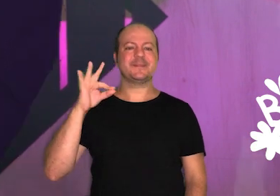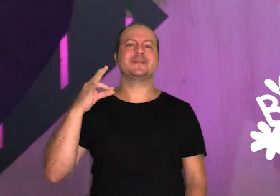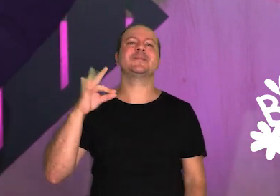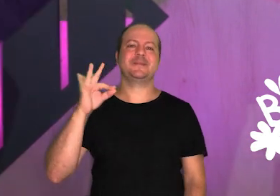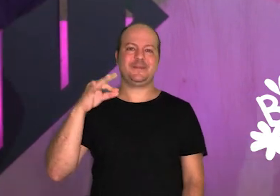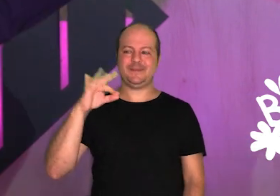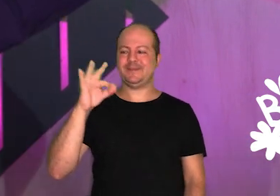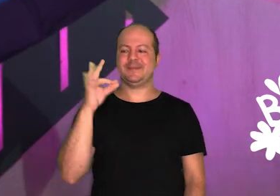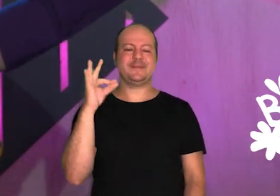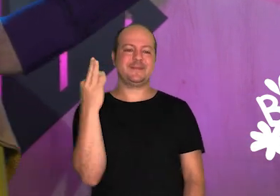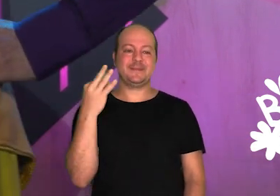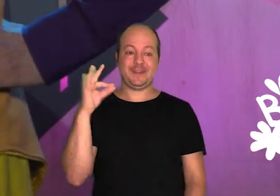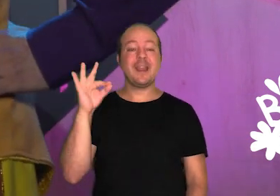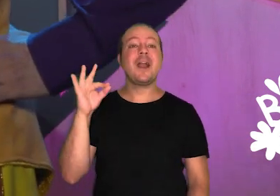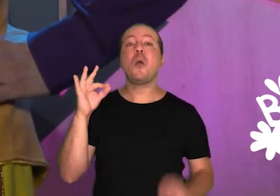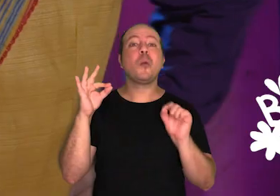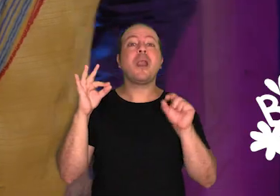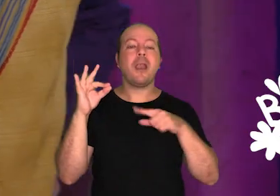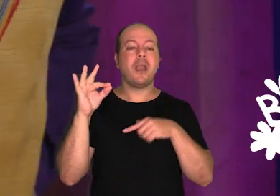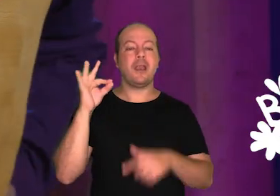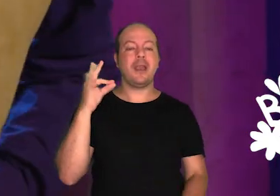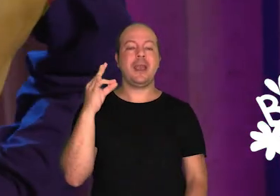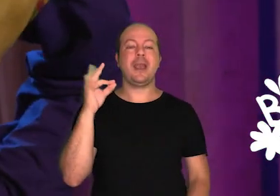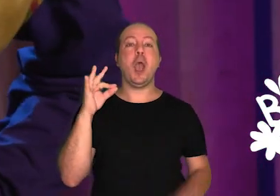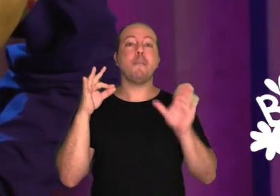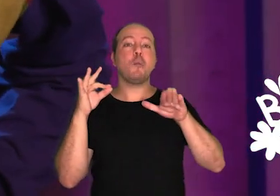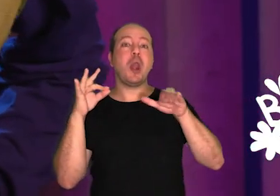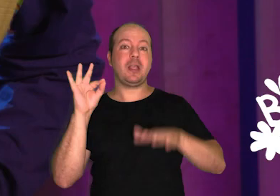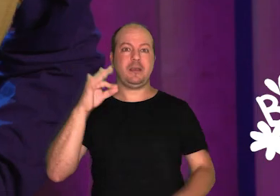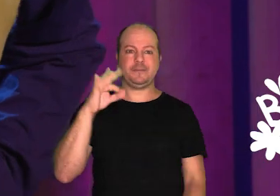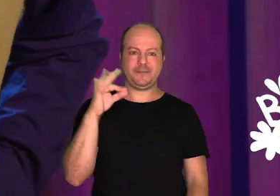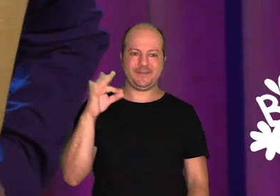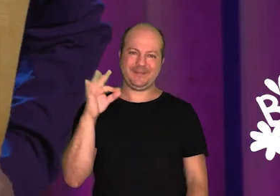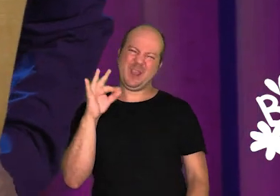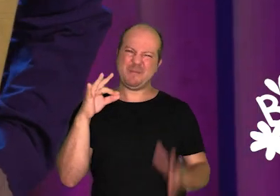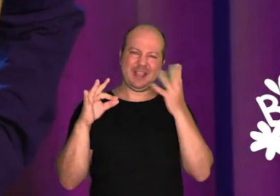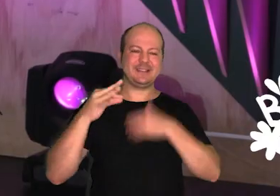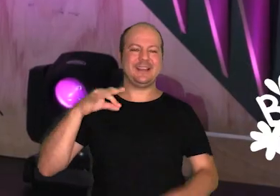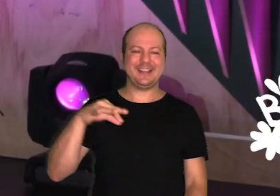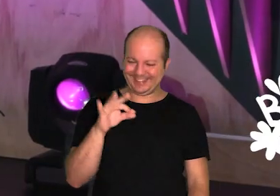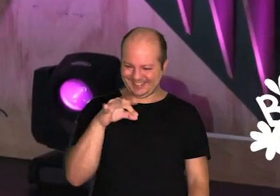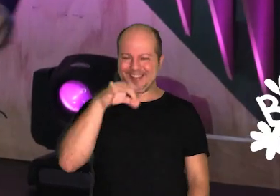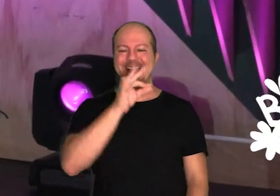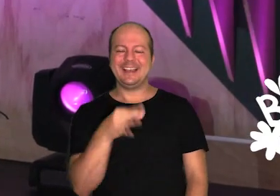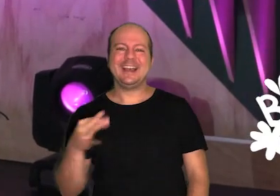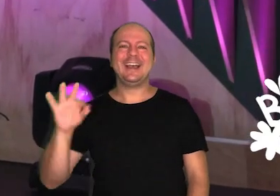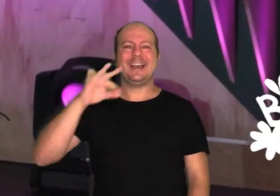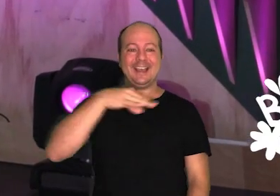balança. Isso é uma borboleta. Ah, que beleza. Ah, que gracinha,